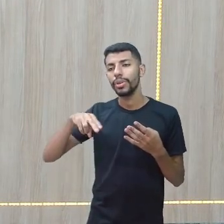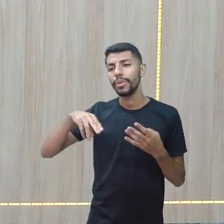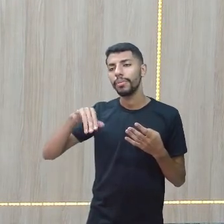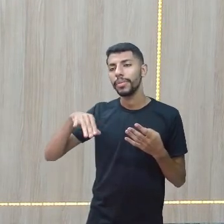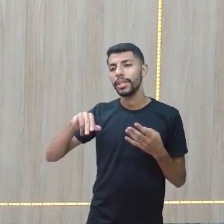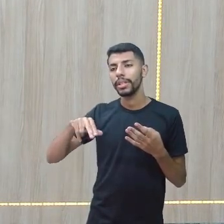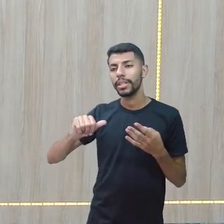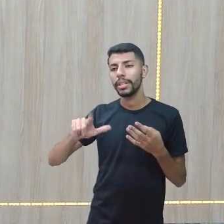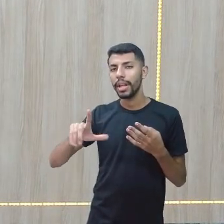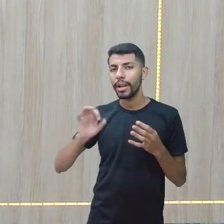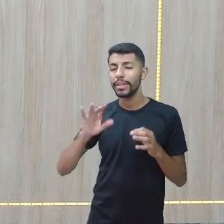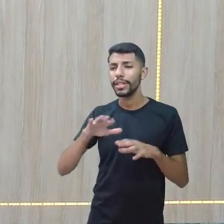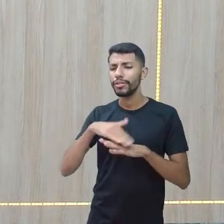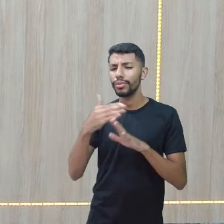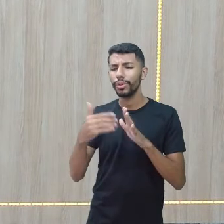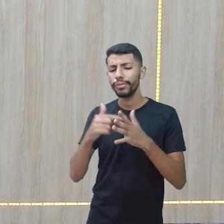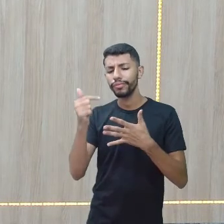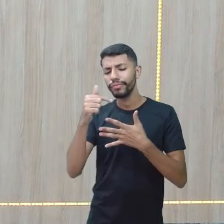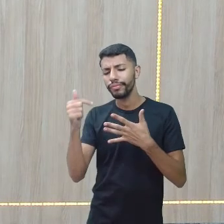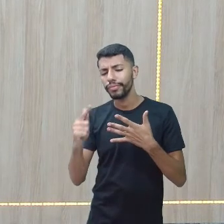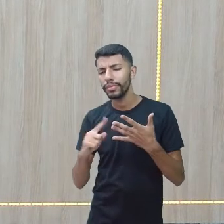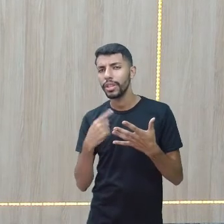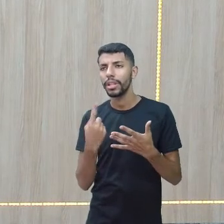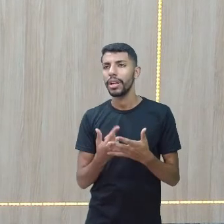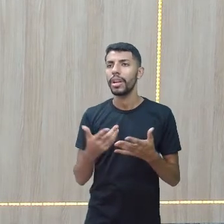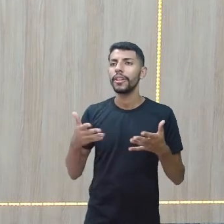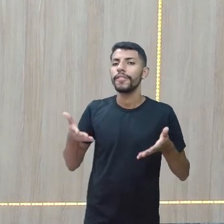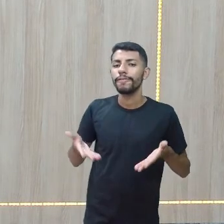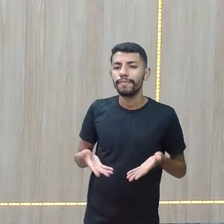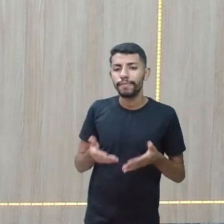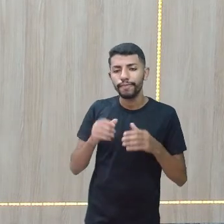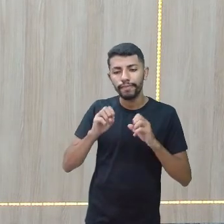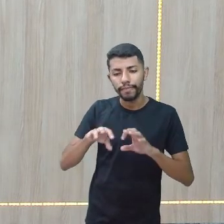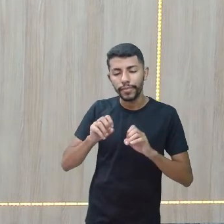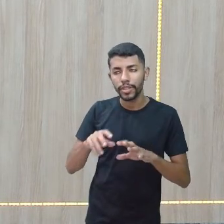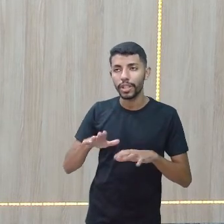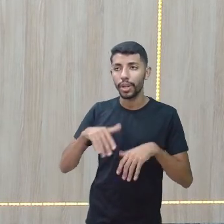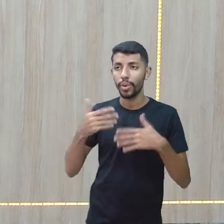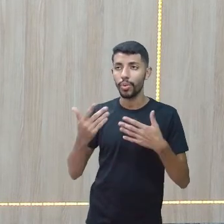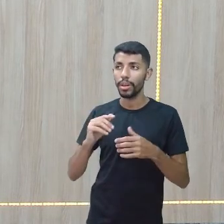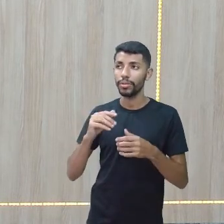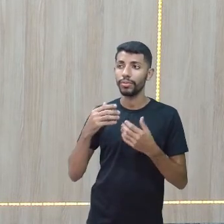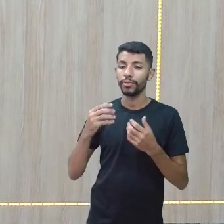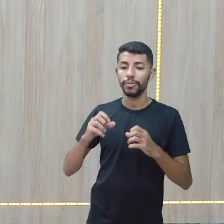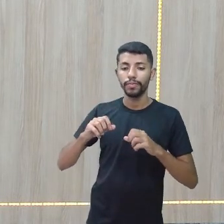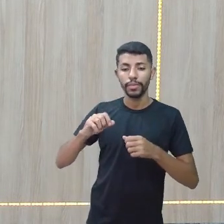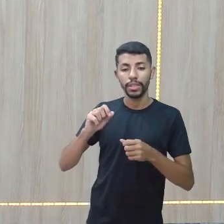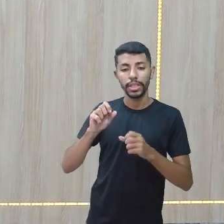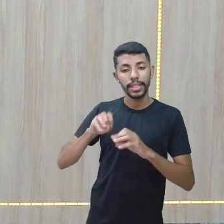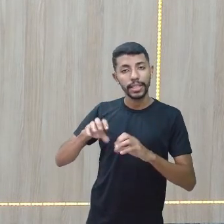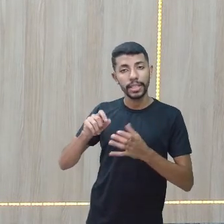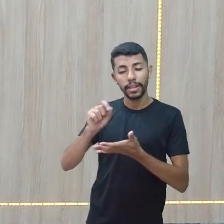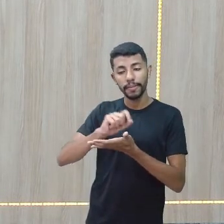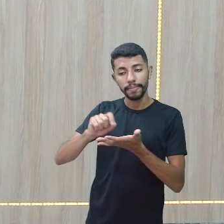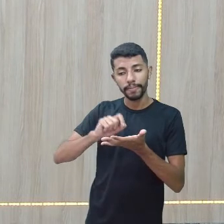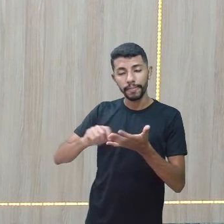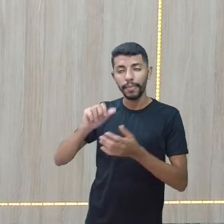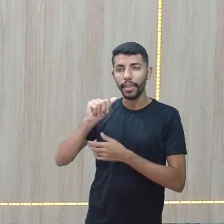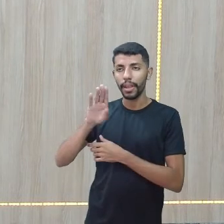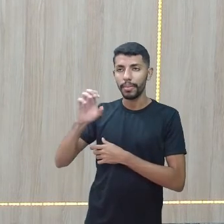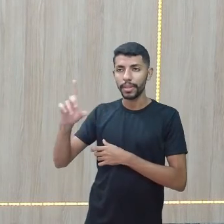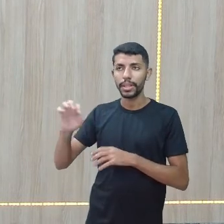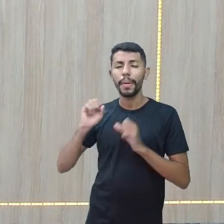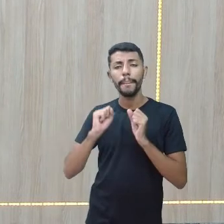está configurando o sistema de escrita alfabética, podem ser vivenciados, podem ser experienciados com